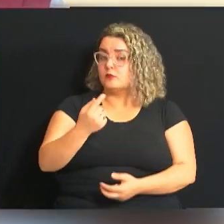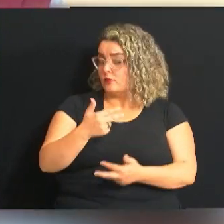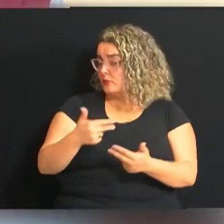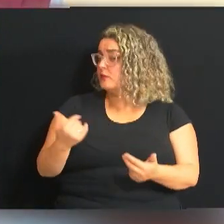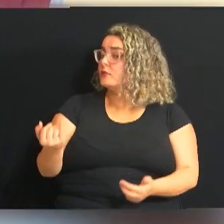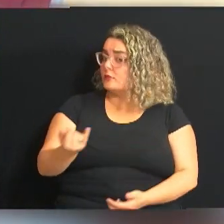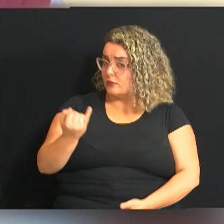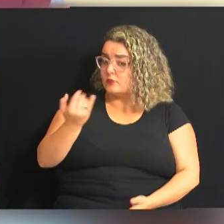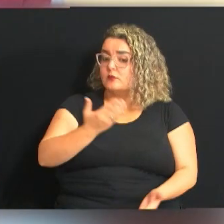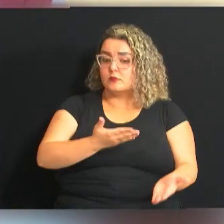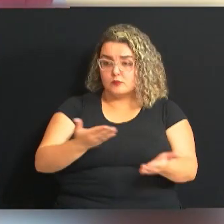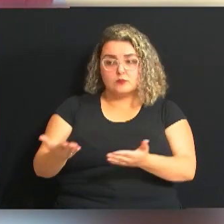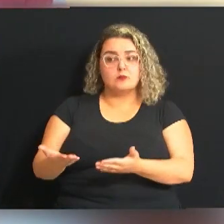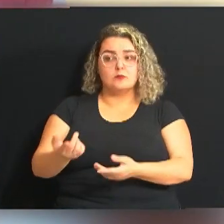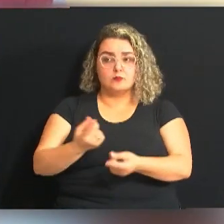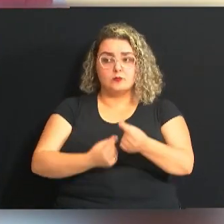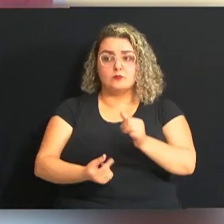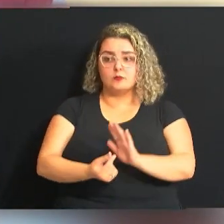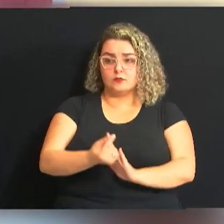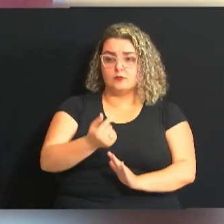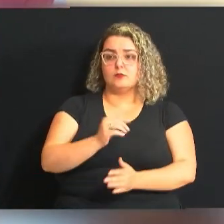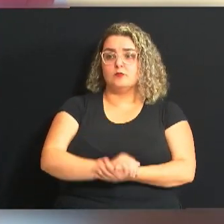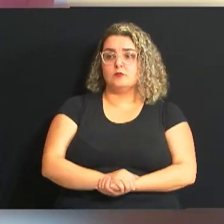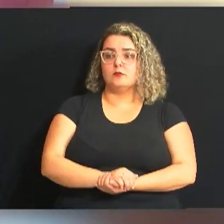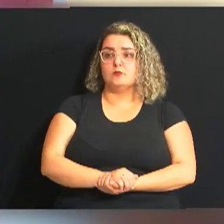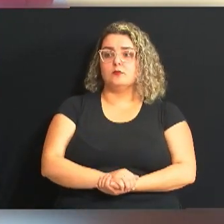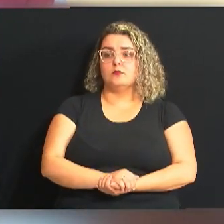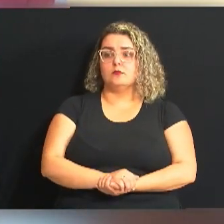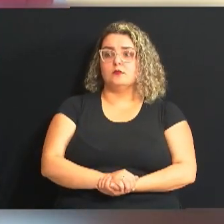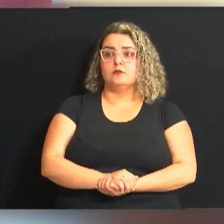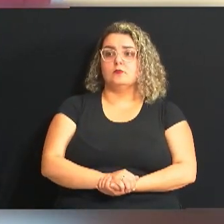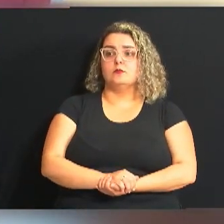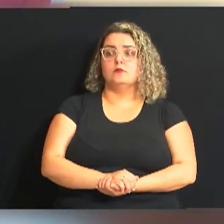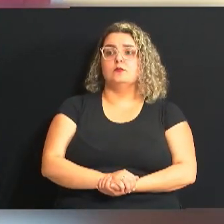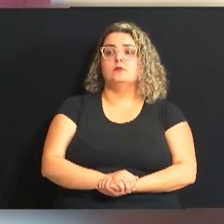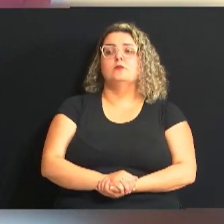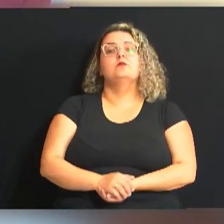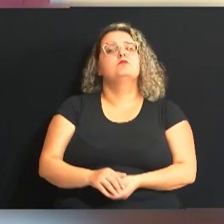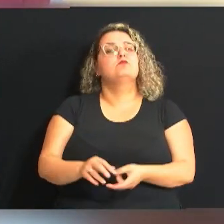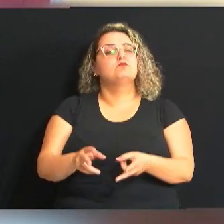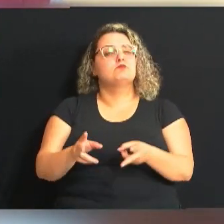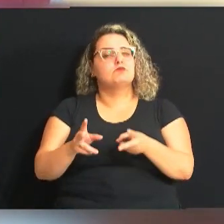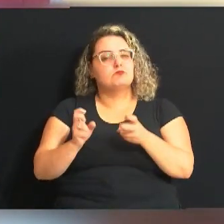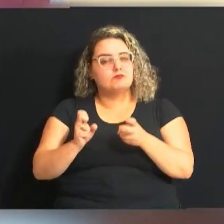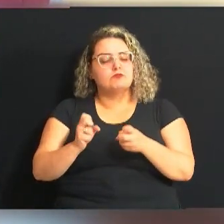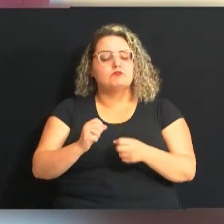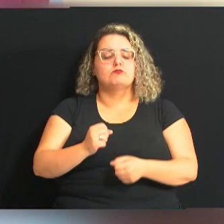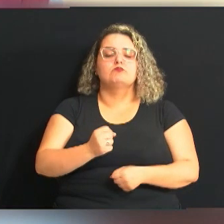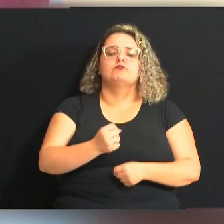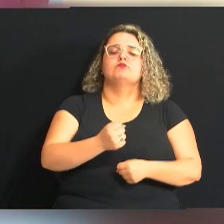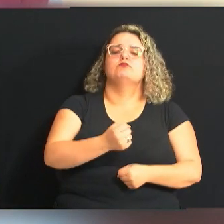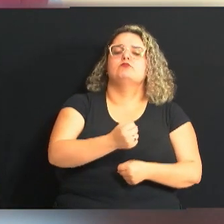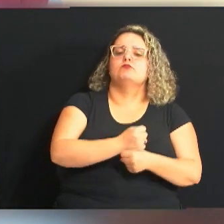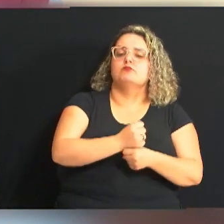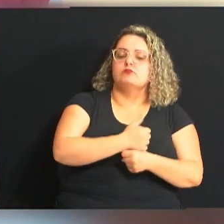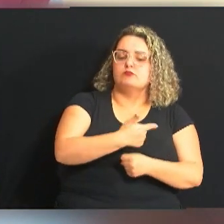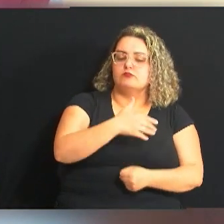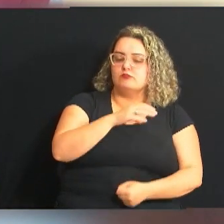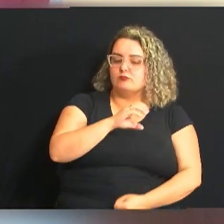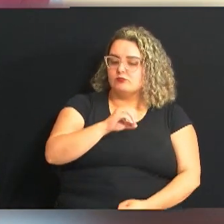na apresentação das finanças. É que cada vez mais, você pode pegar desde o ano 2000, 2002,